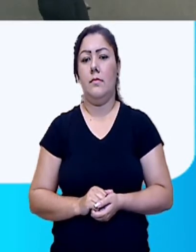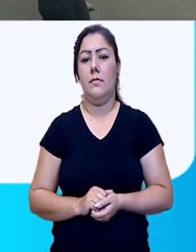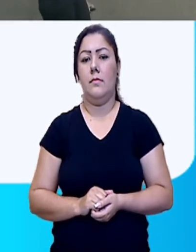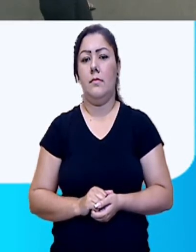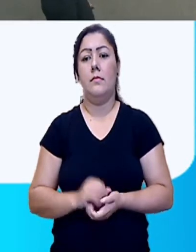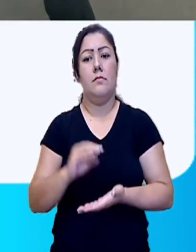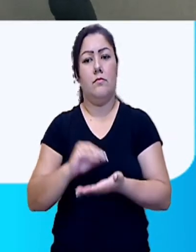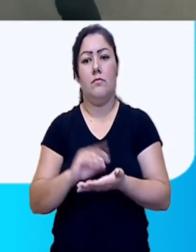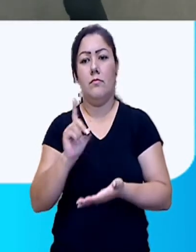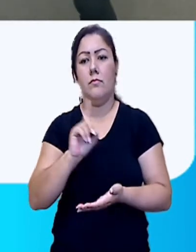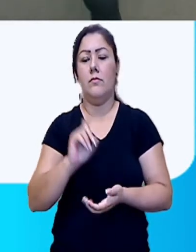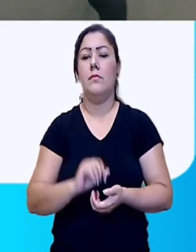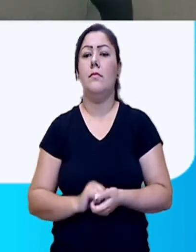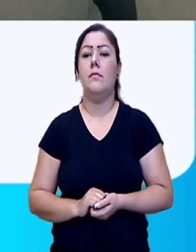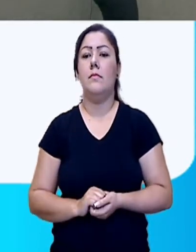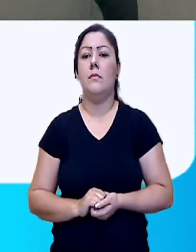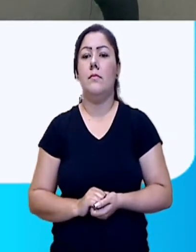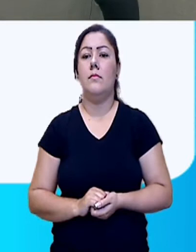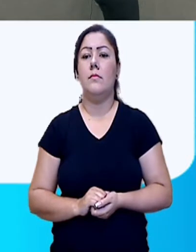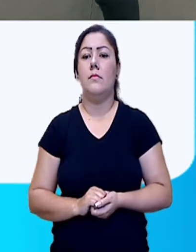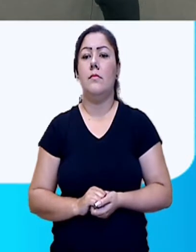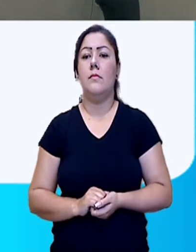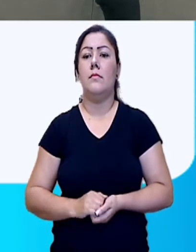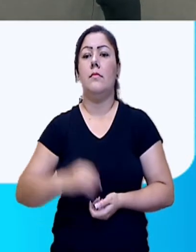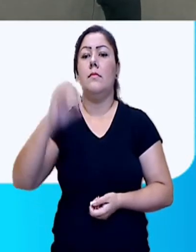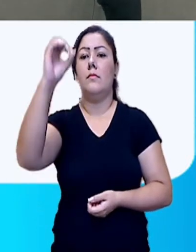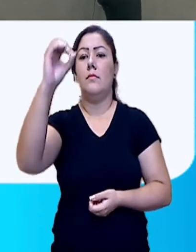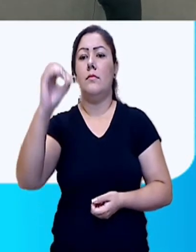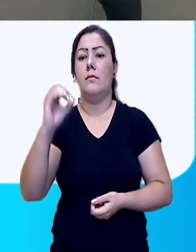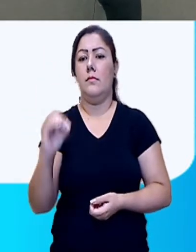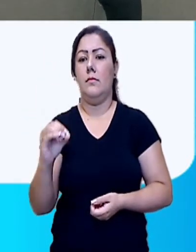faltando, não. Então, vamos ver aqui. 0,